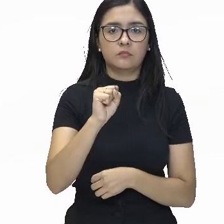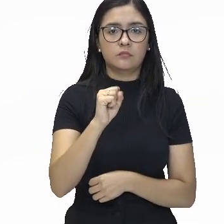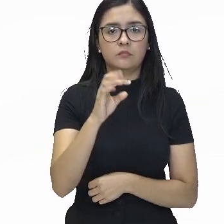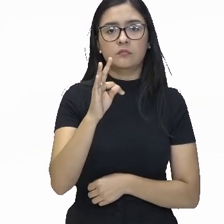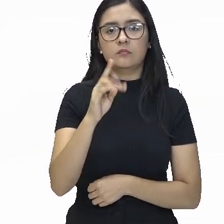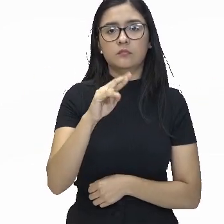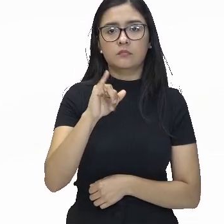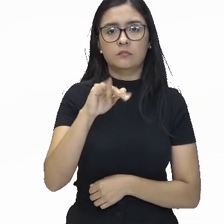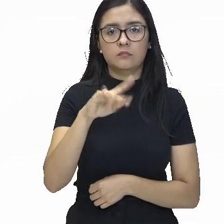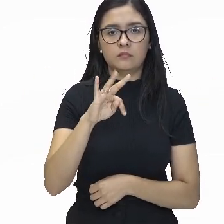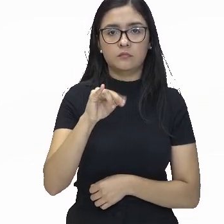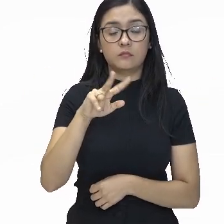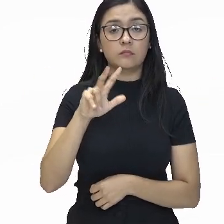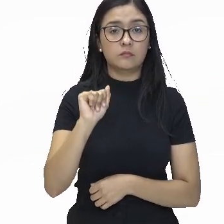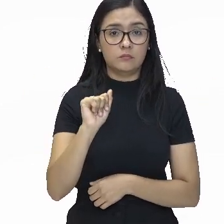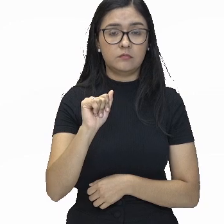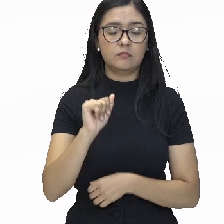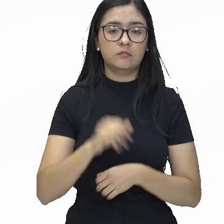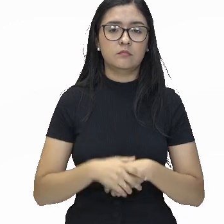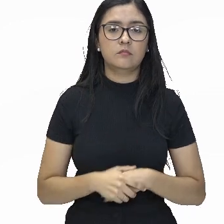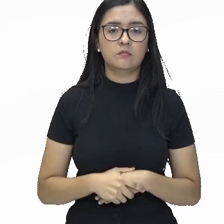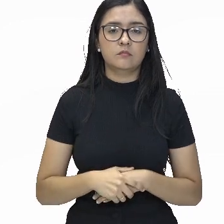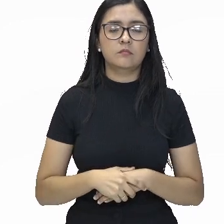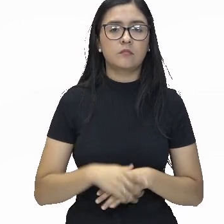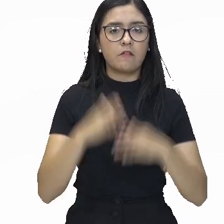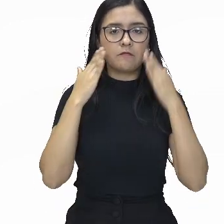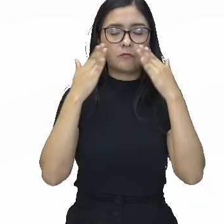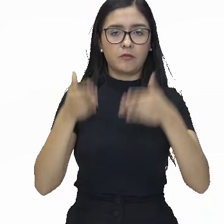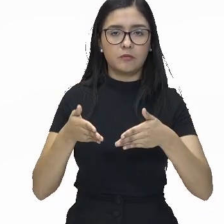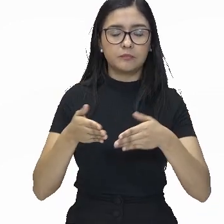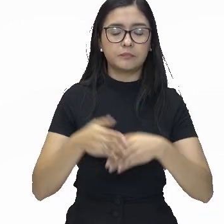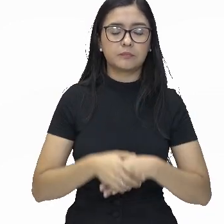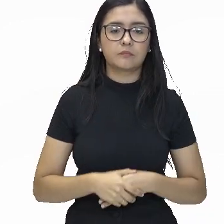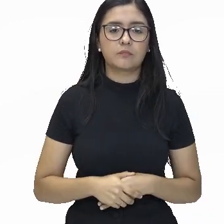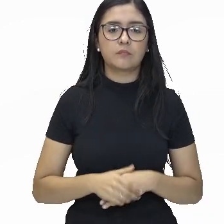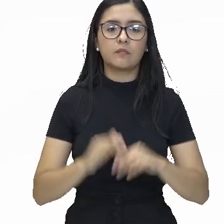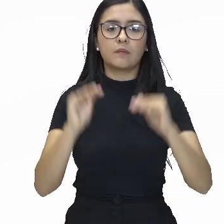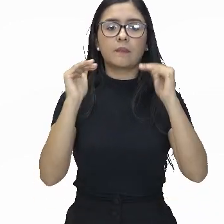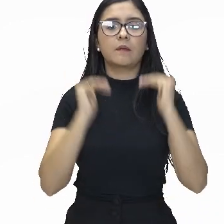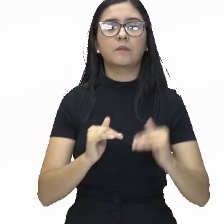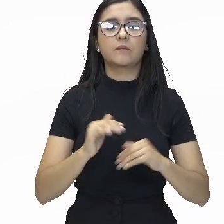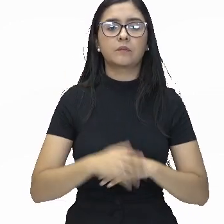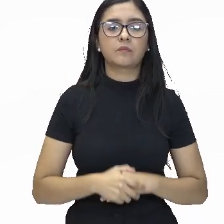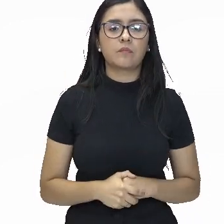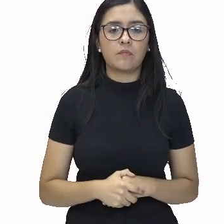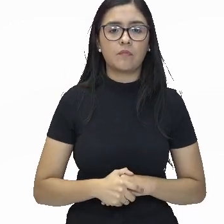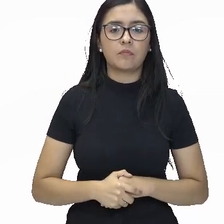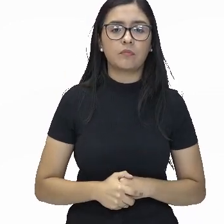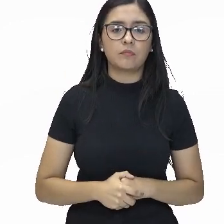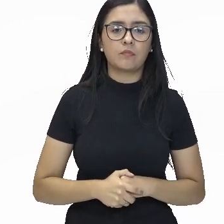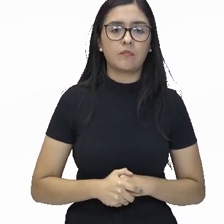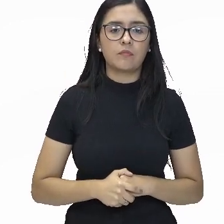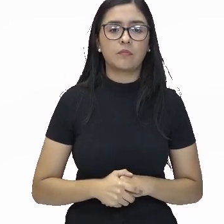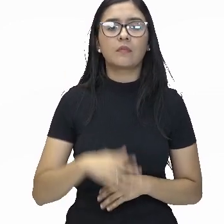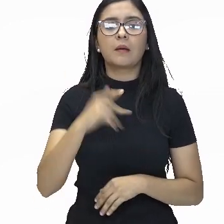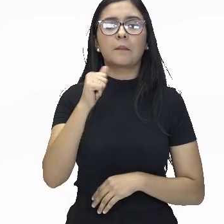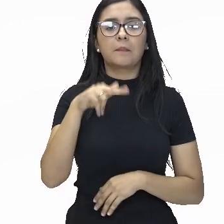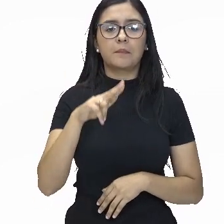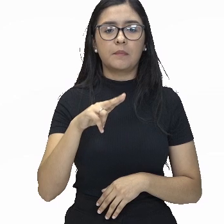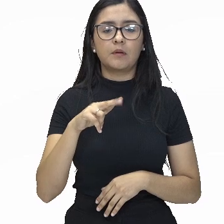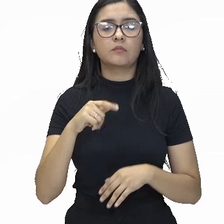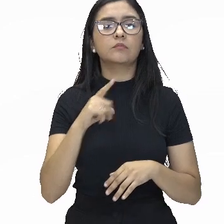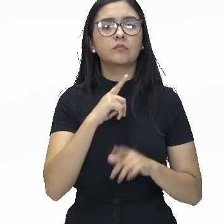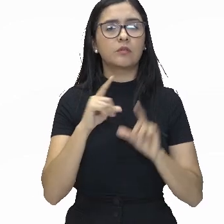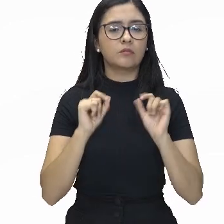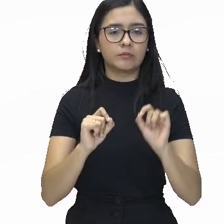está restringindo, não é toda mocidade. Pau que nasce torto, morre